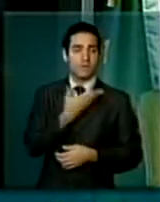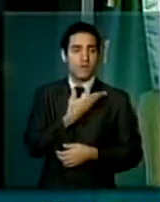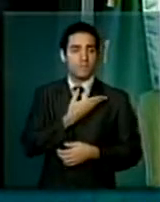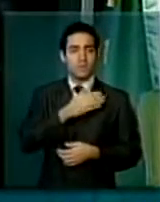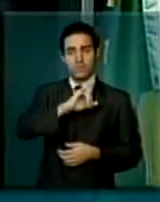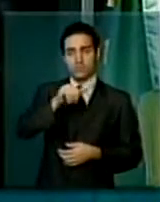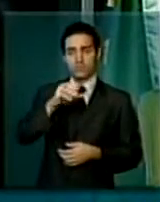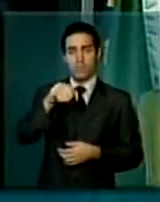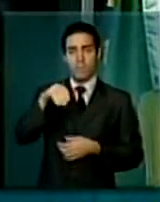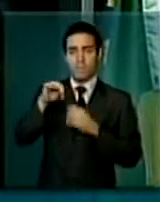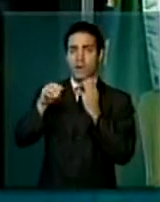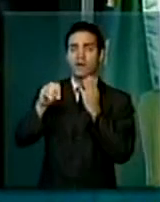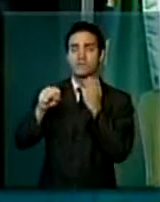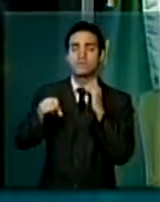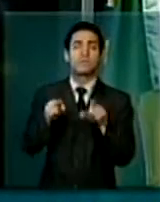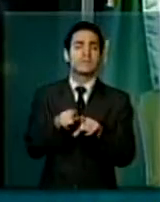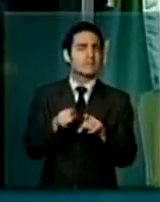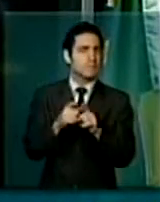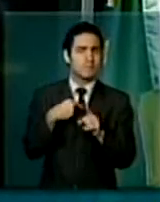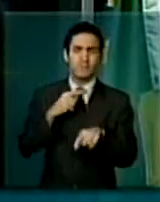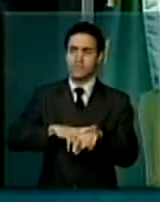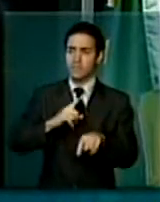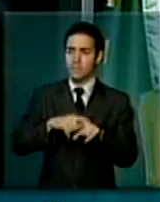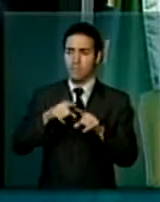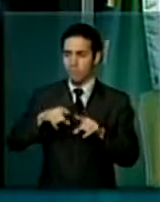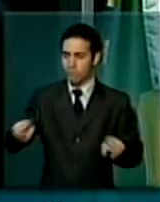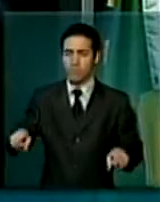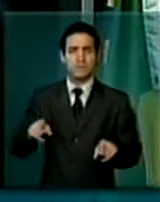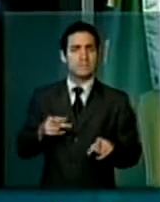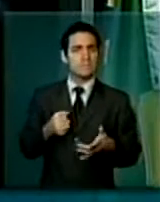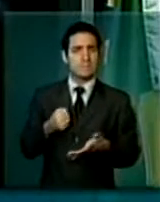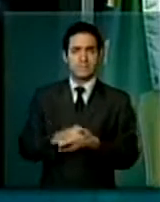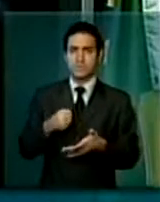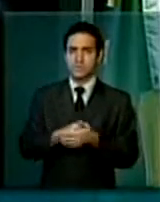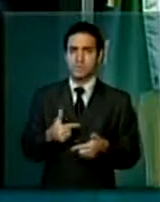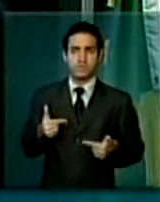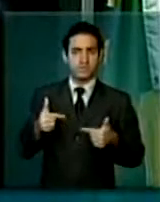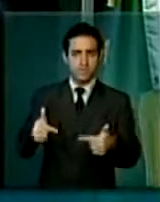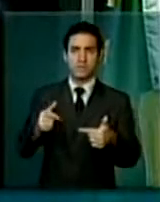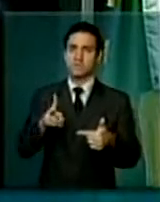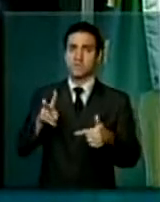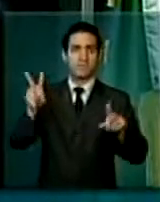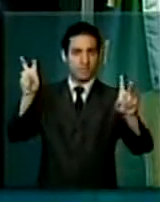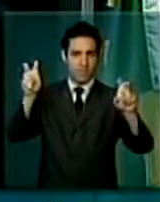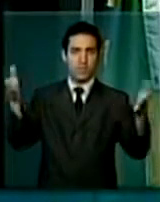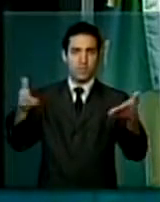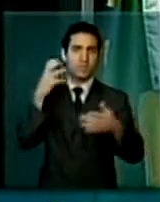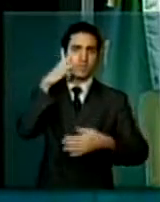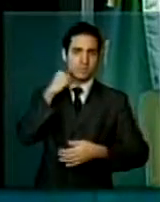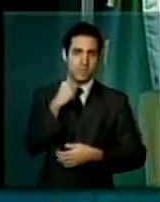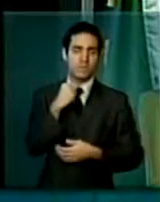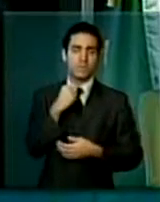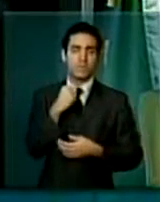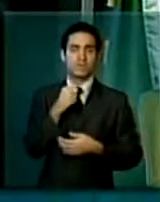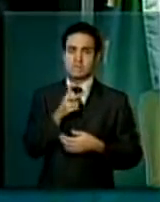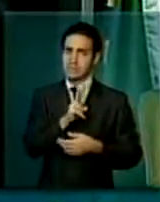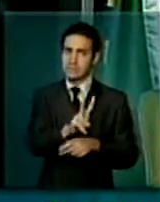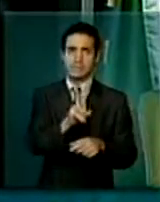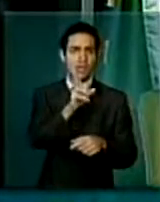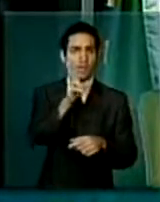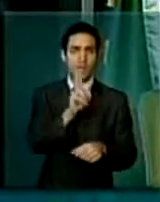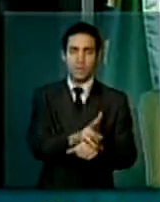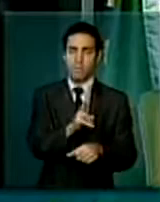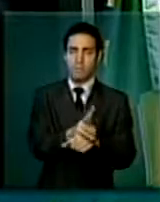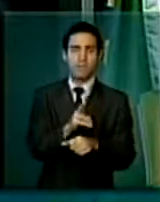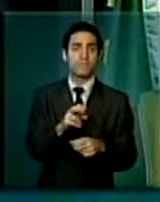João Matos, que esteve por um longo período à frente deste importante tema. Vale aqui lembrar que